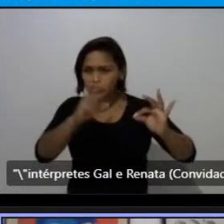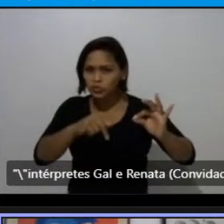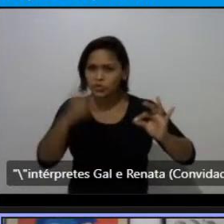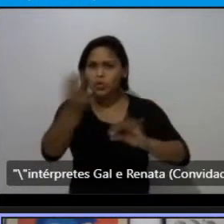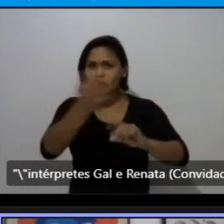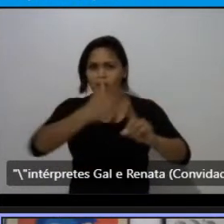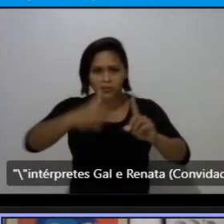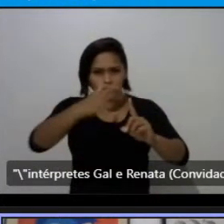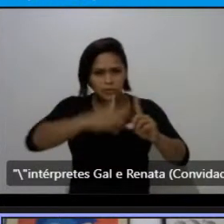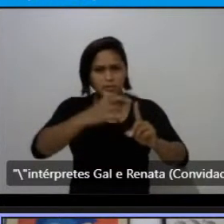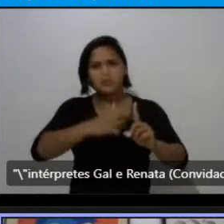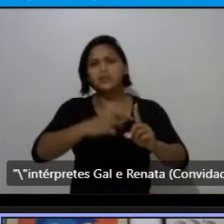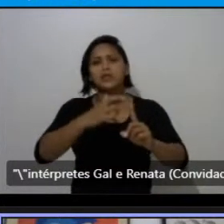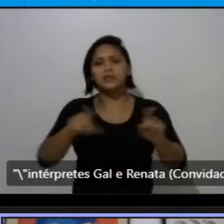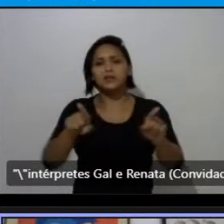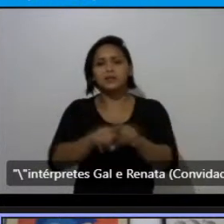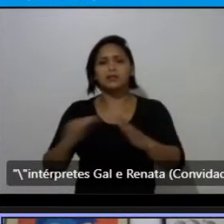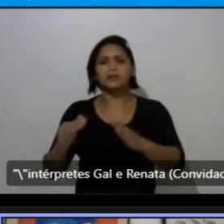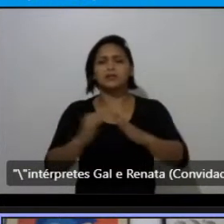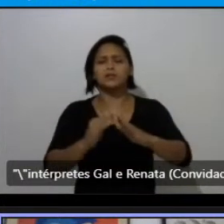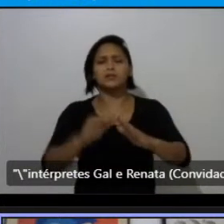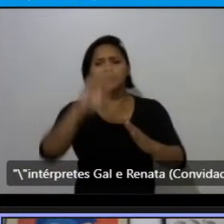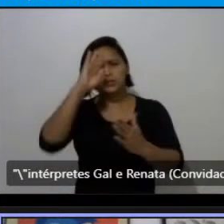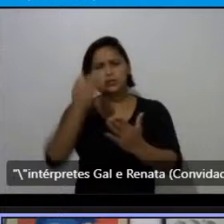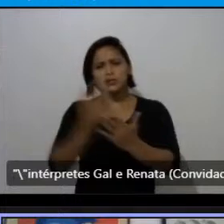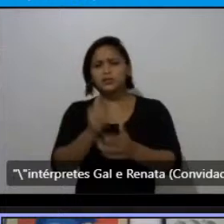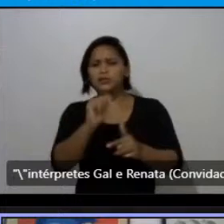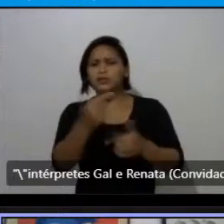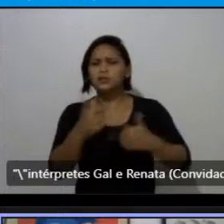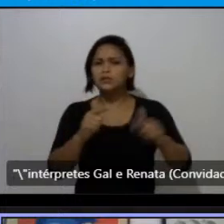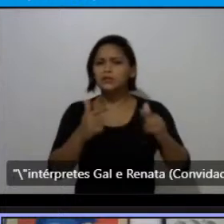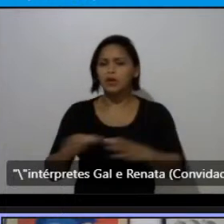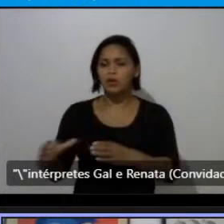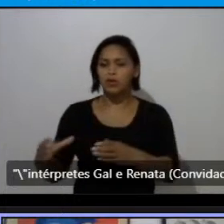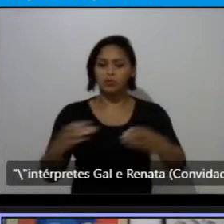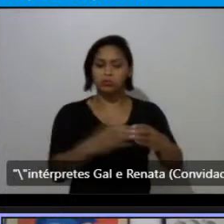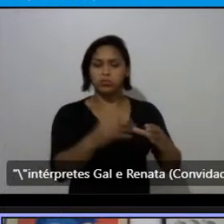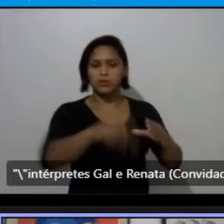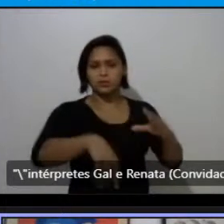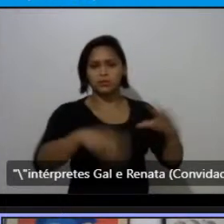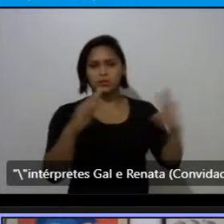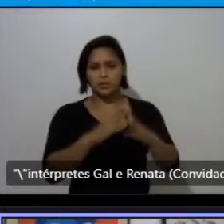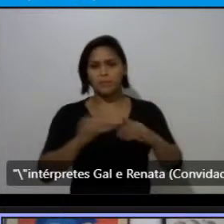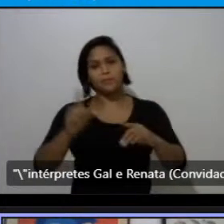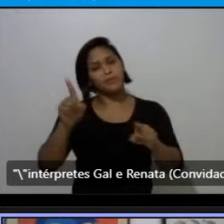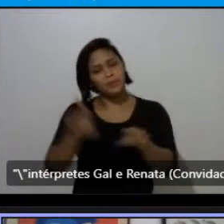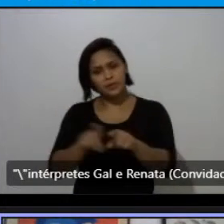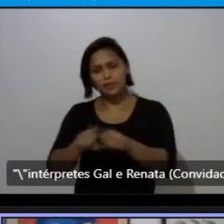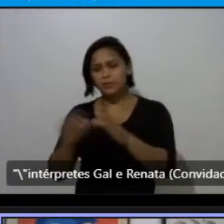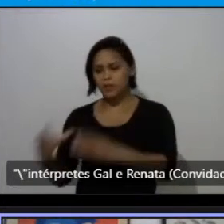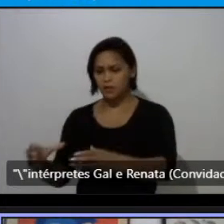aspectos de moradia e da perspectiva das ocupações, né? Então, as ocupações também